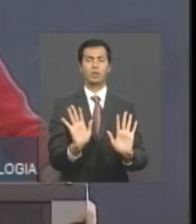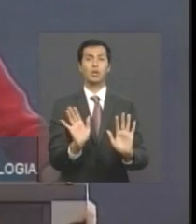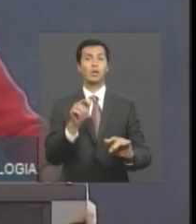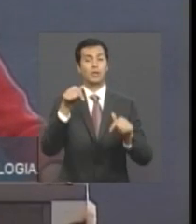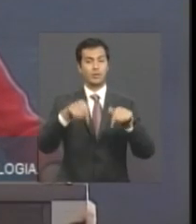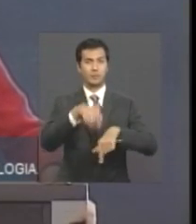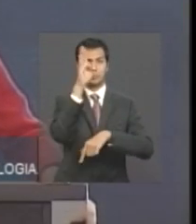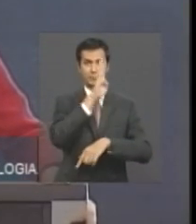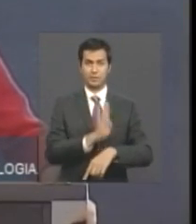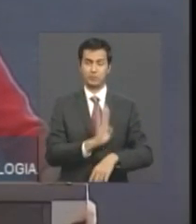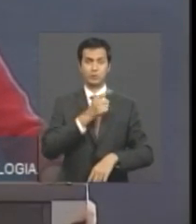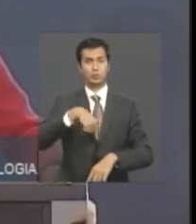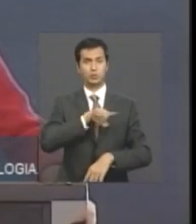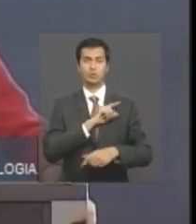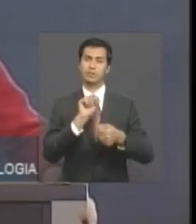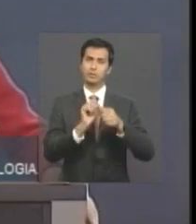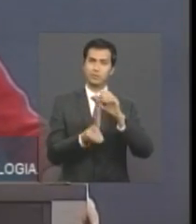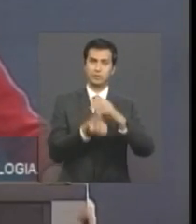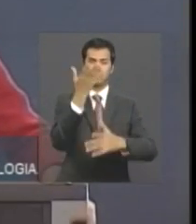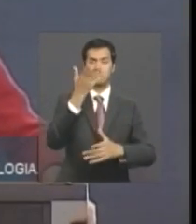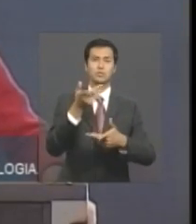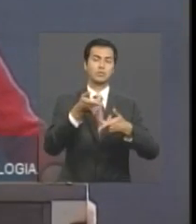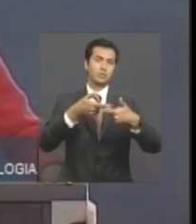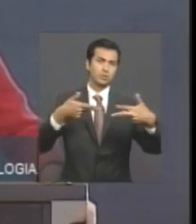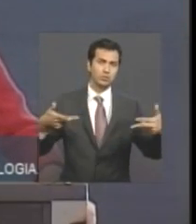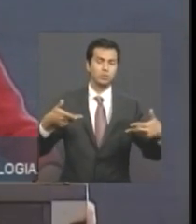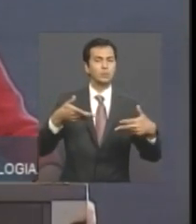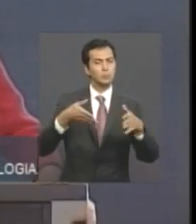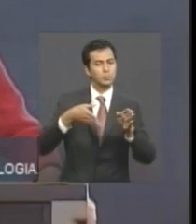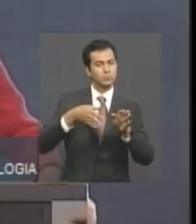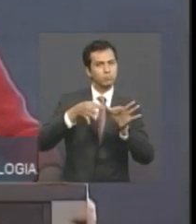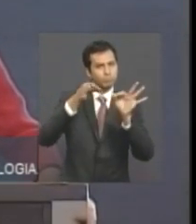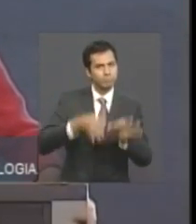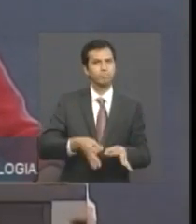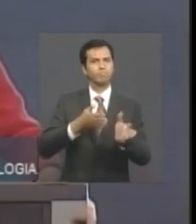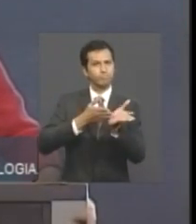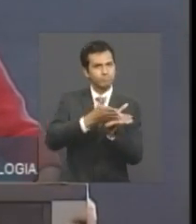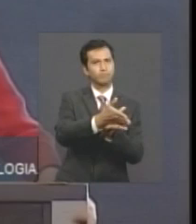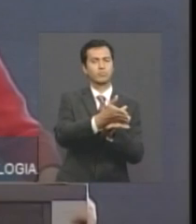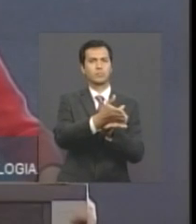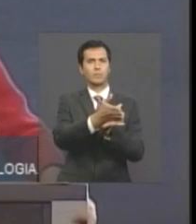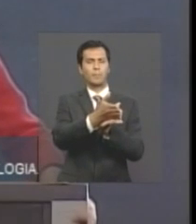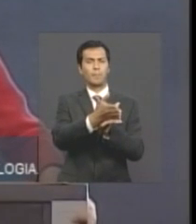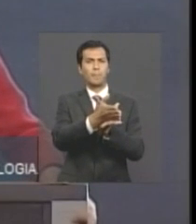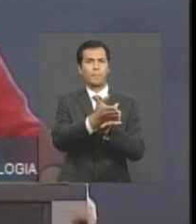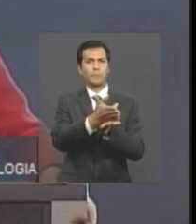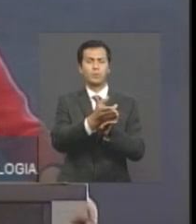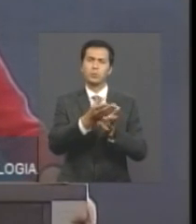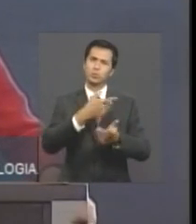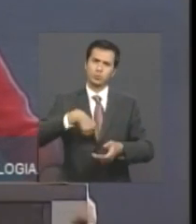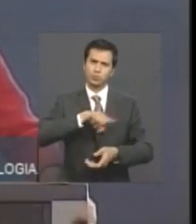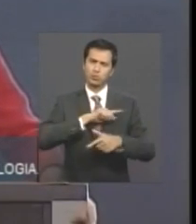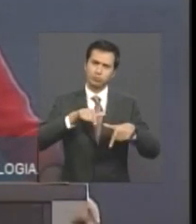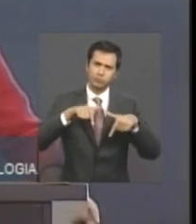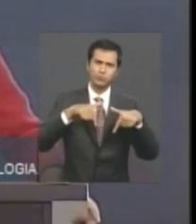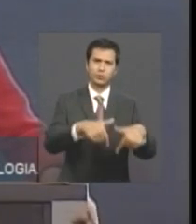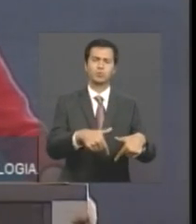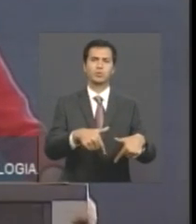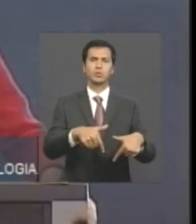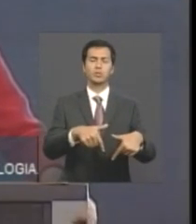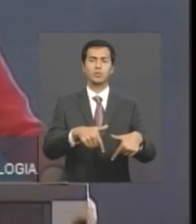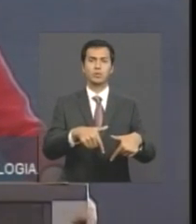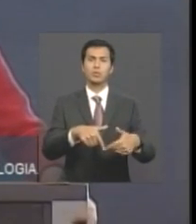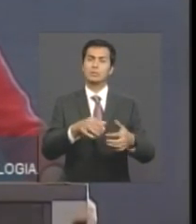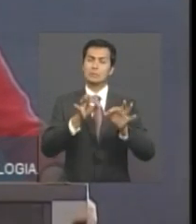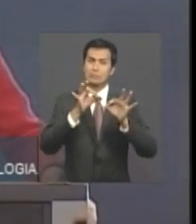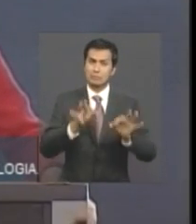ações orientadas pelo mérito, dentro de um quadro de um grande esforço de